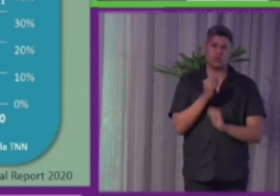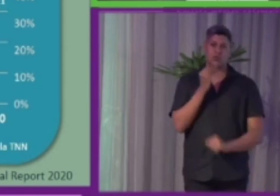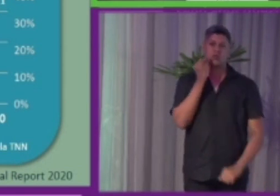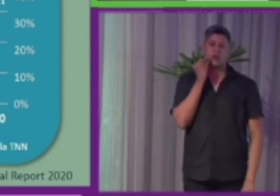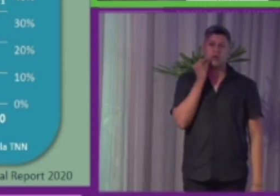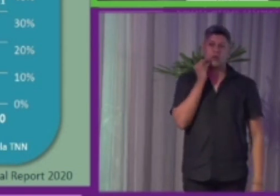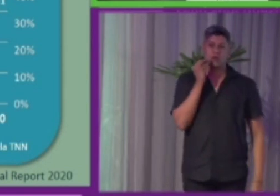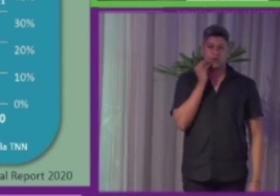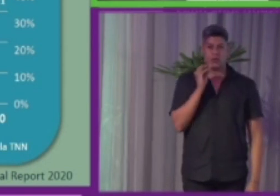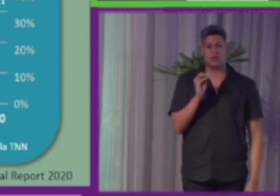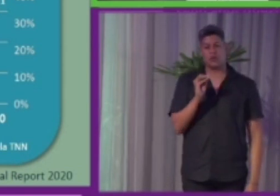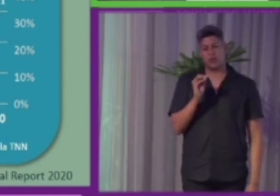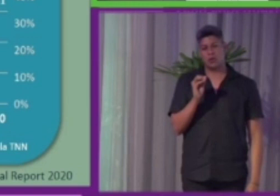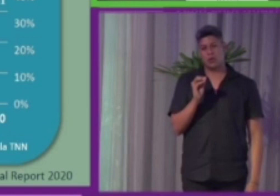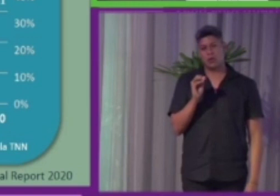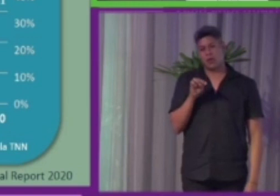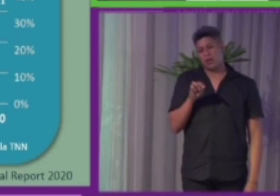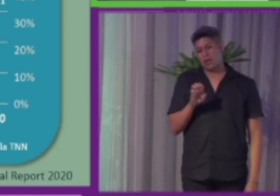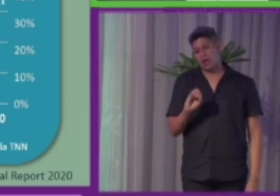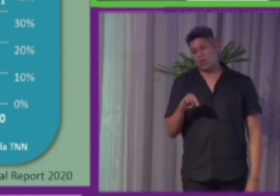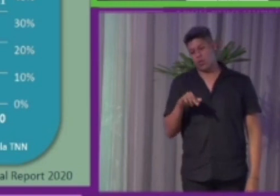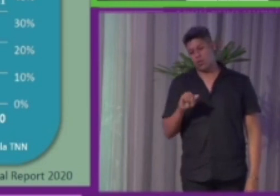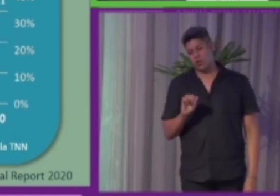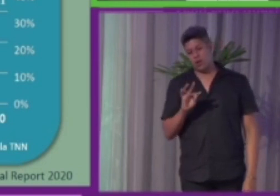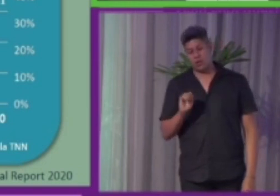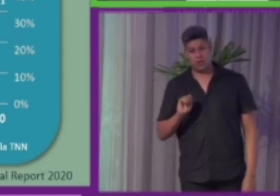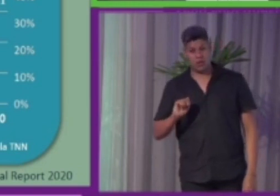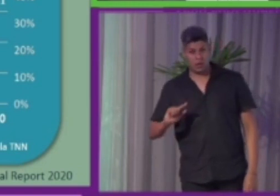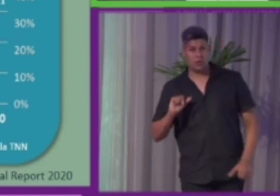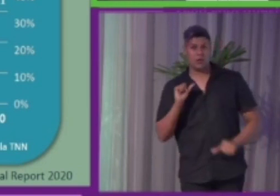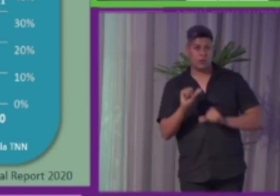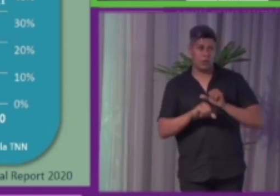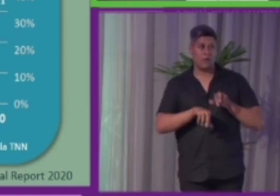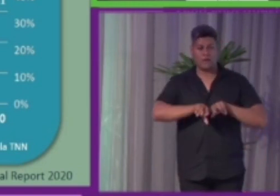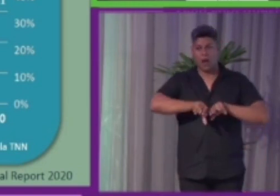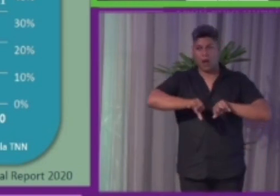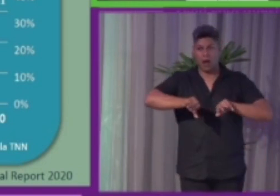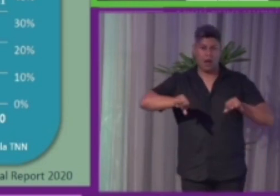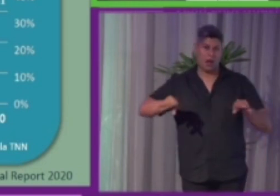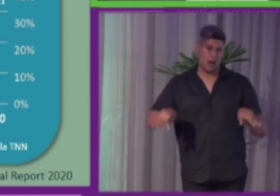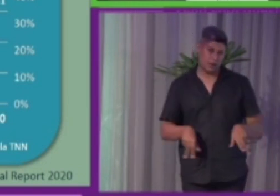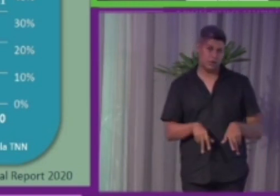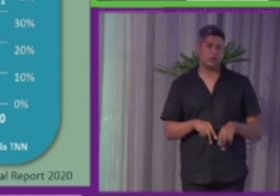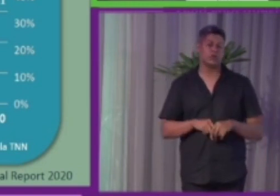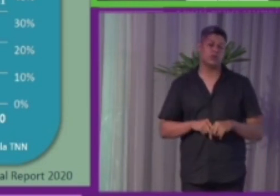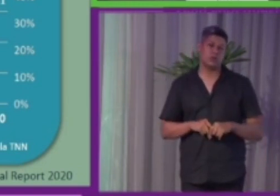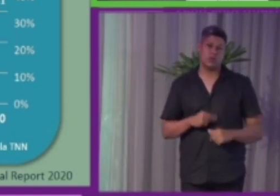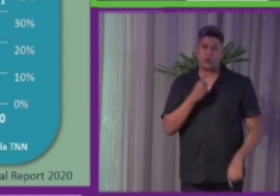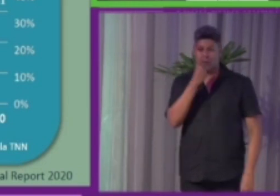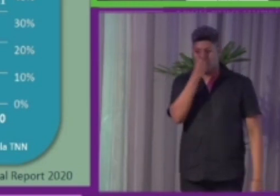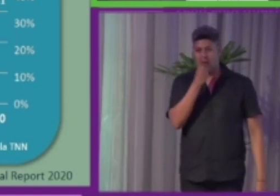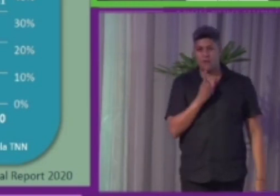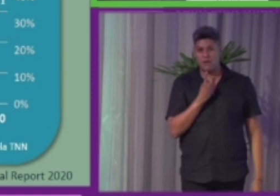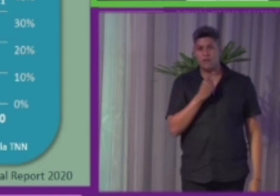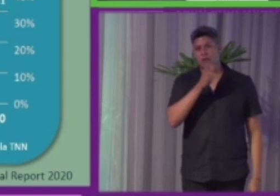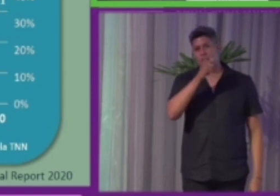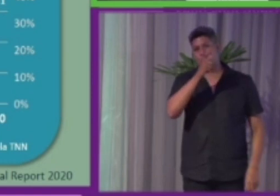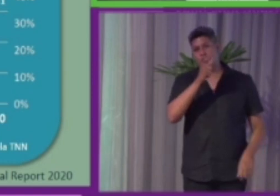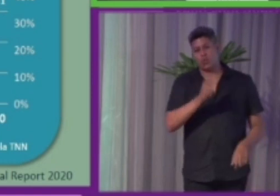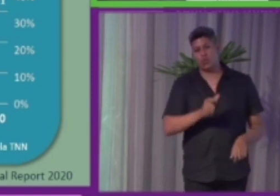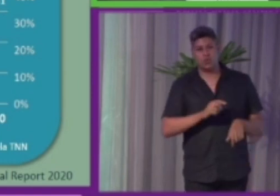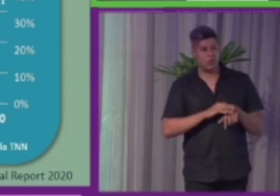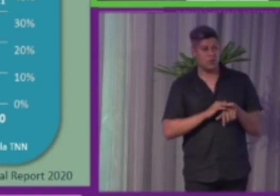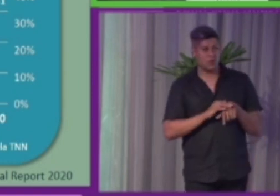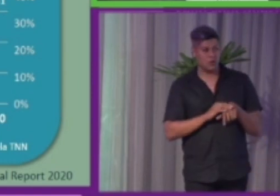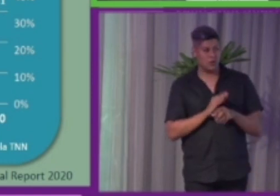triagem neonatal. E ele transformou vários centros em relação ao perfil dos pacientes, porque o diagnóstico